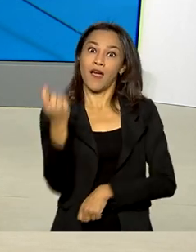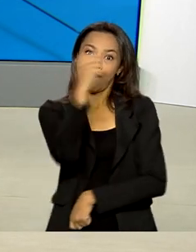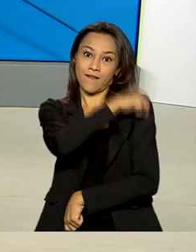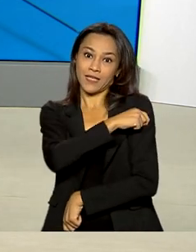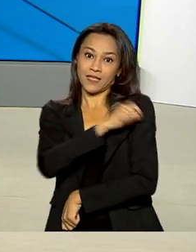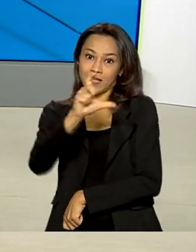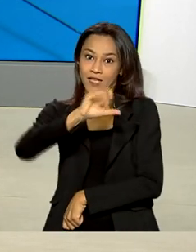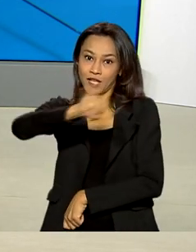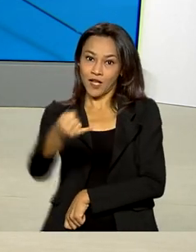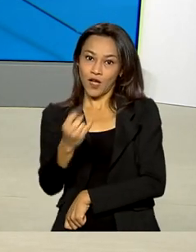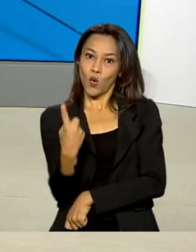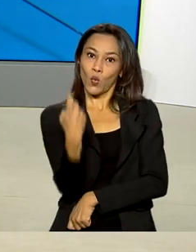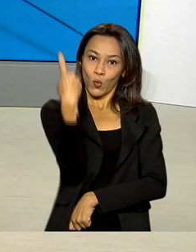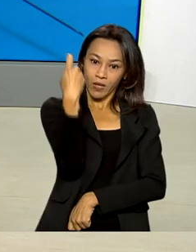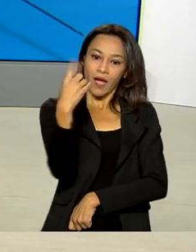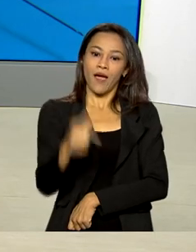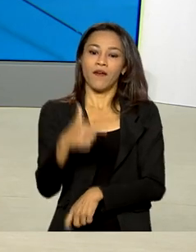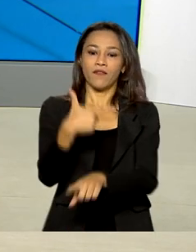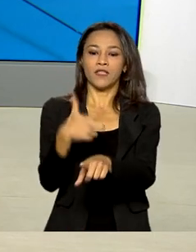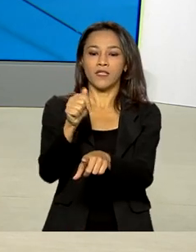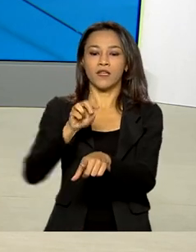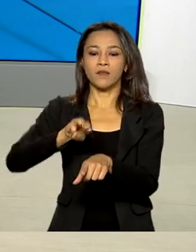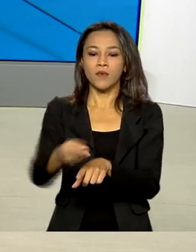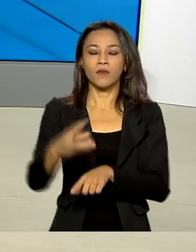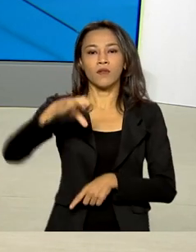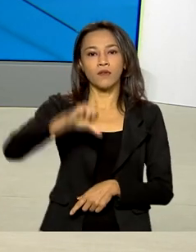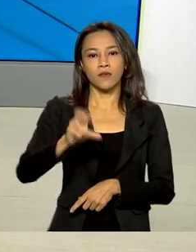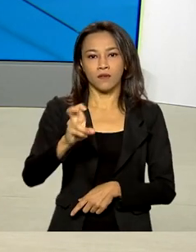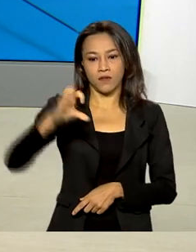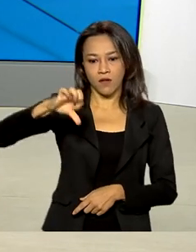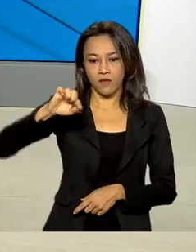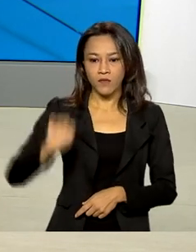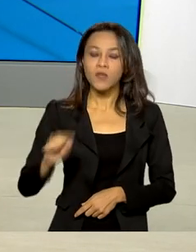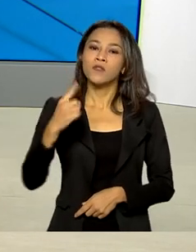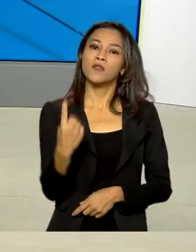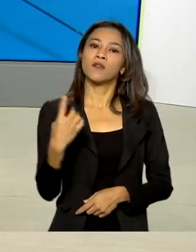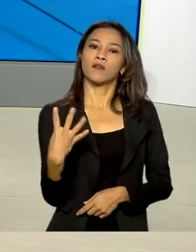única, é de 27.959.147.